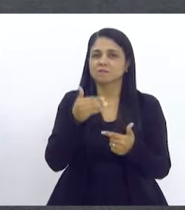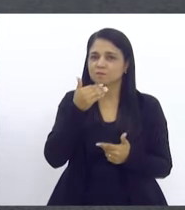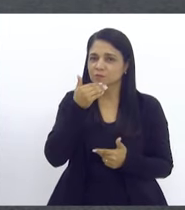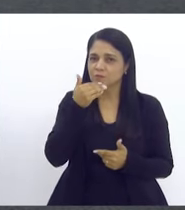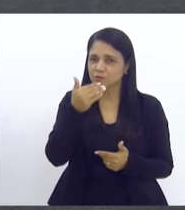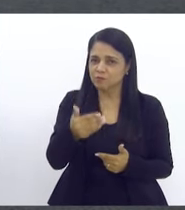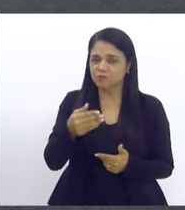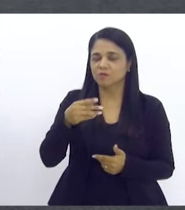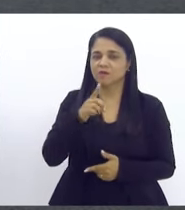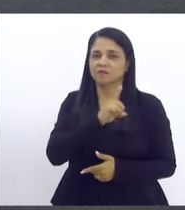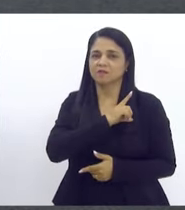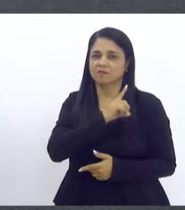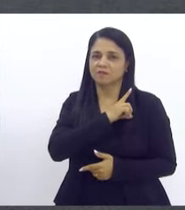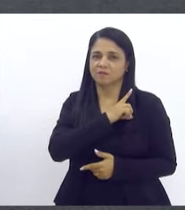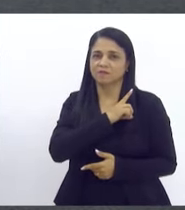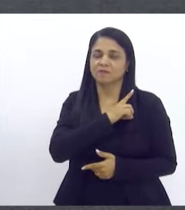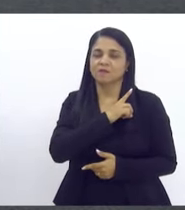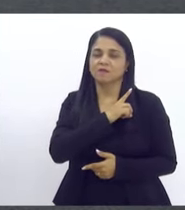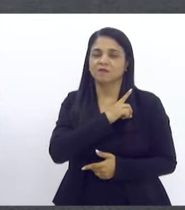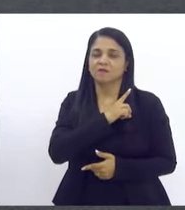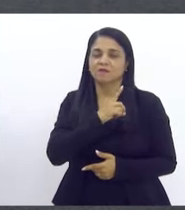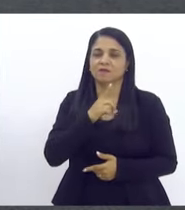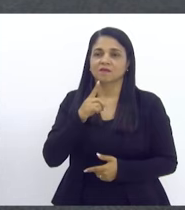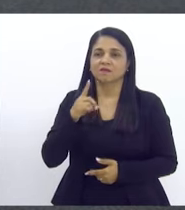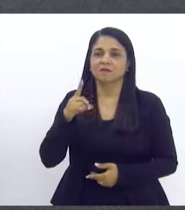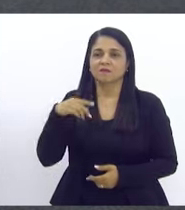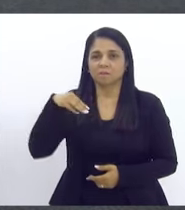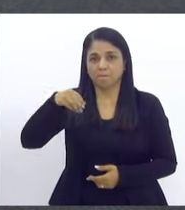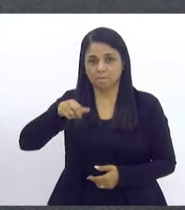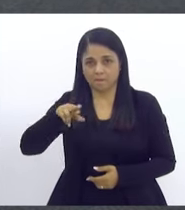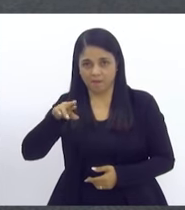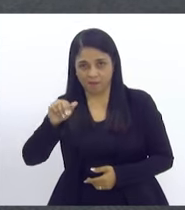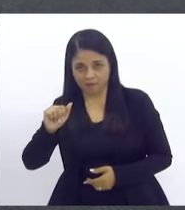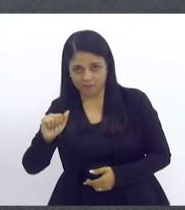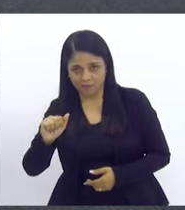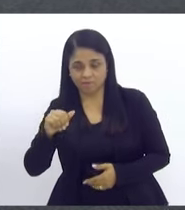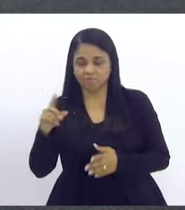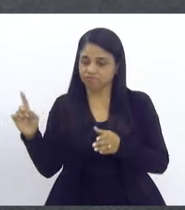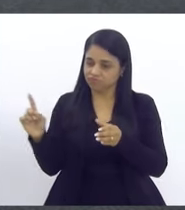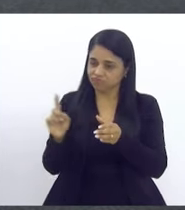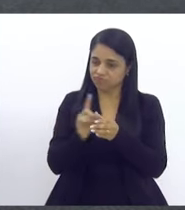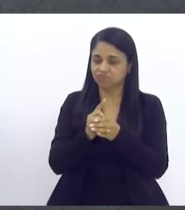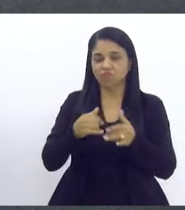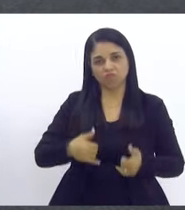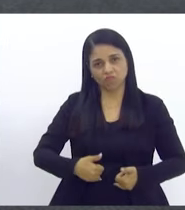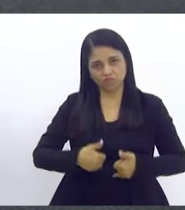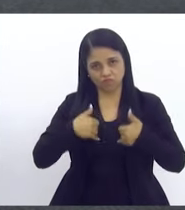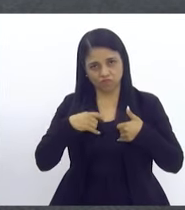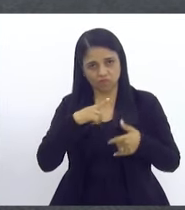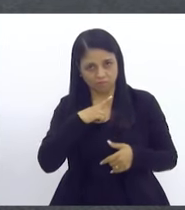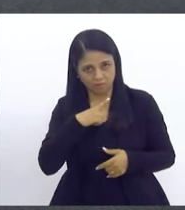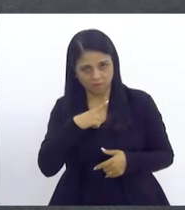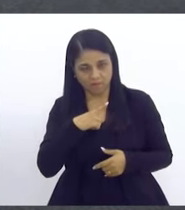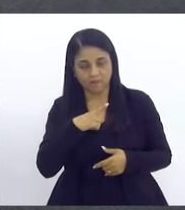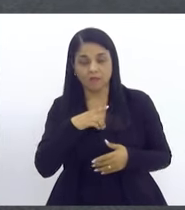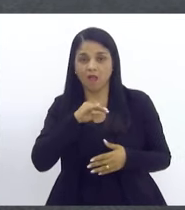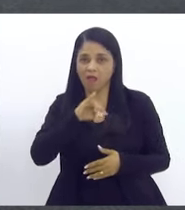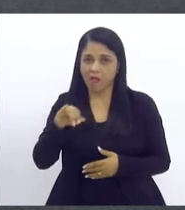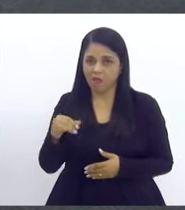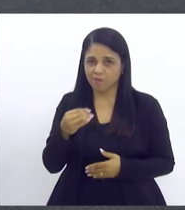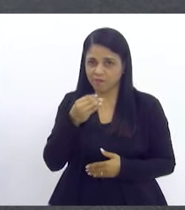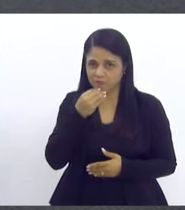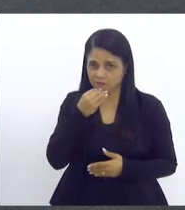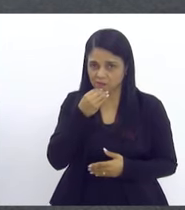à deputada Marta Rocha, o pedido de coautoria, que muito nos orgulha. Quero aproveitar